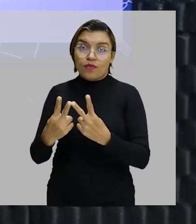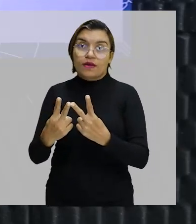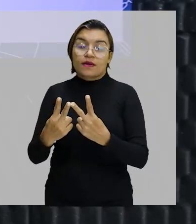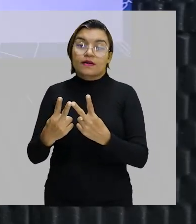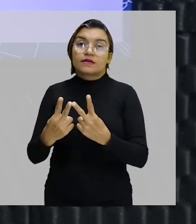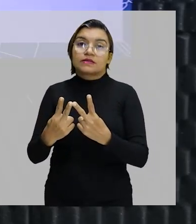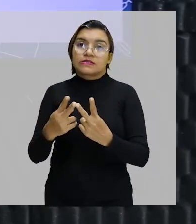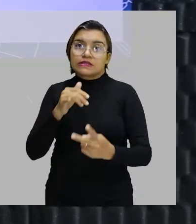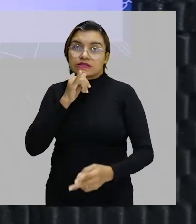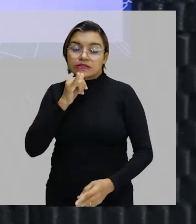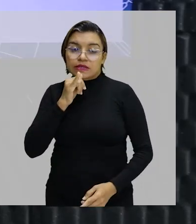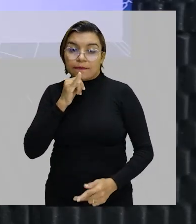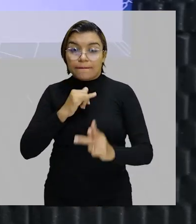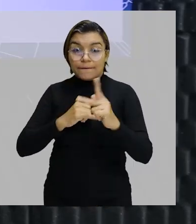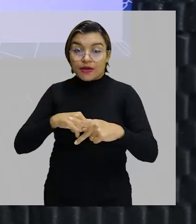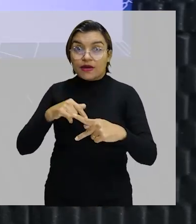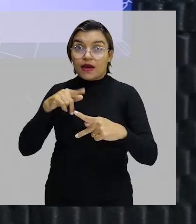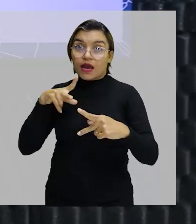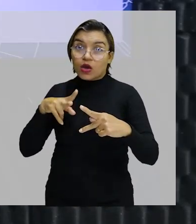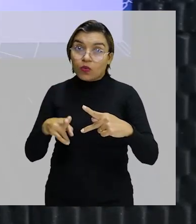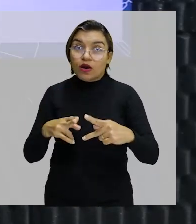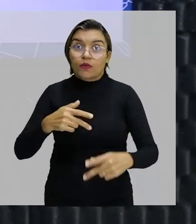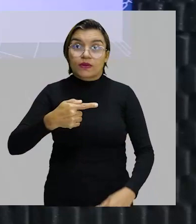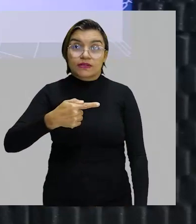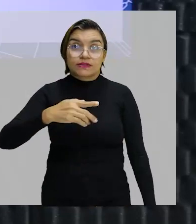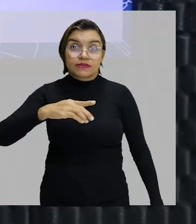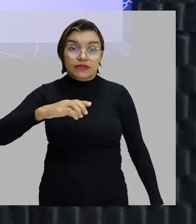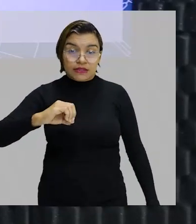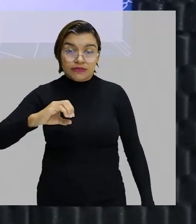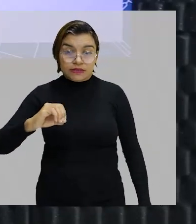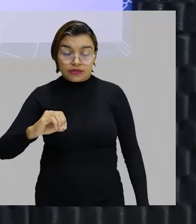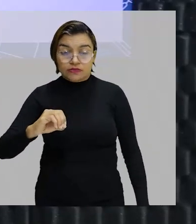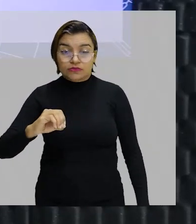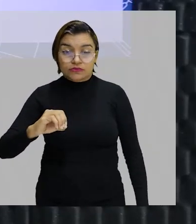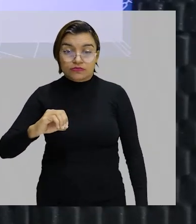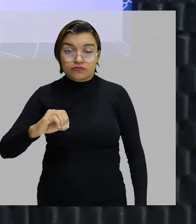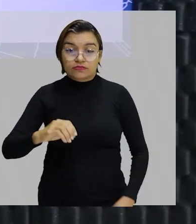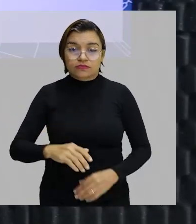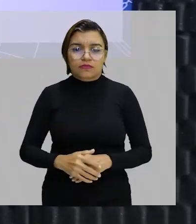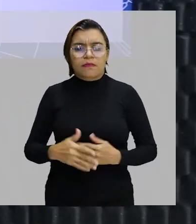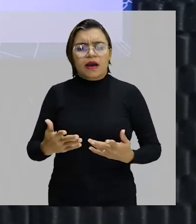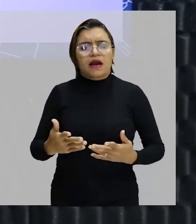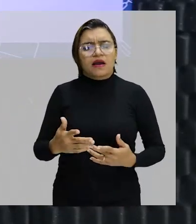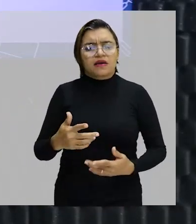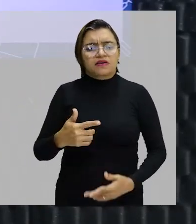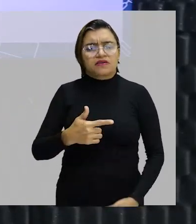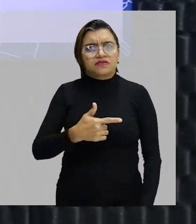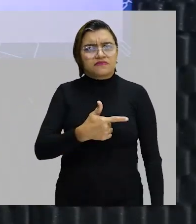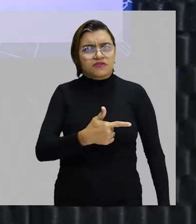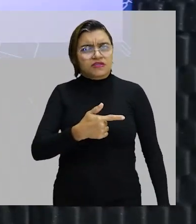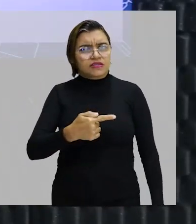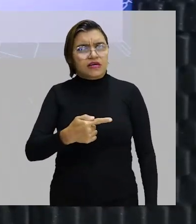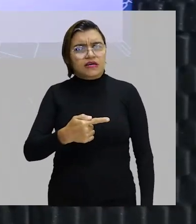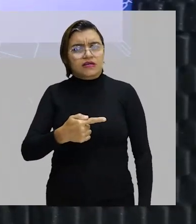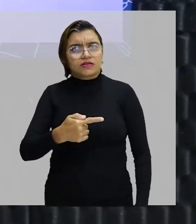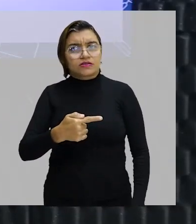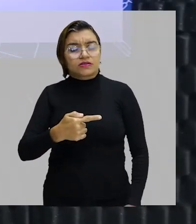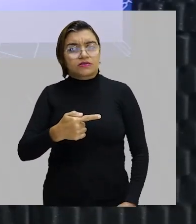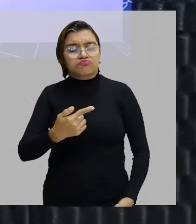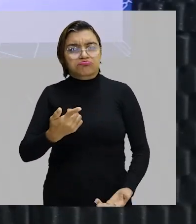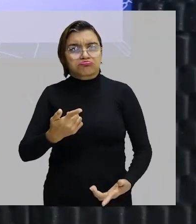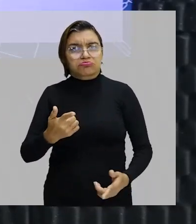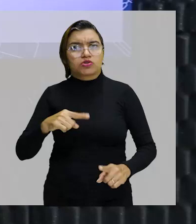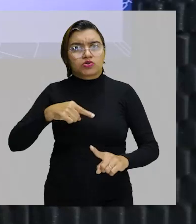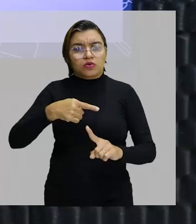e a temperatura vale 300 Kelvin. Professor, não era 27? Esse 27 eu vou somar com 273